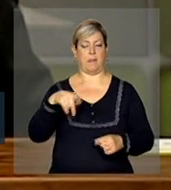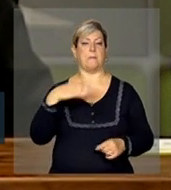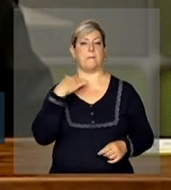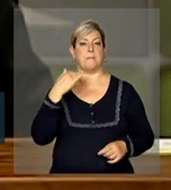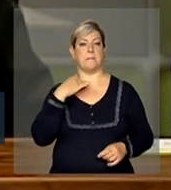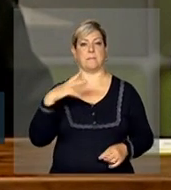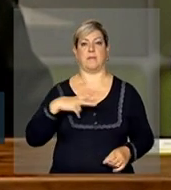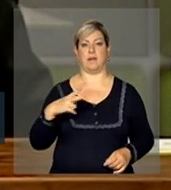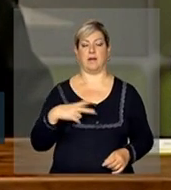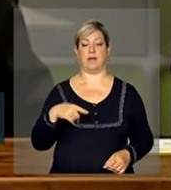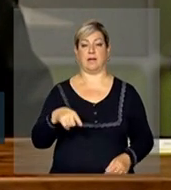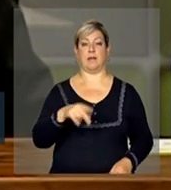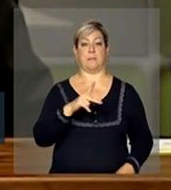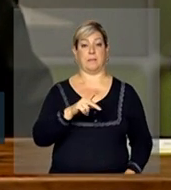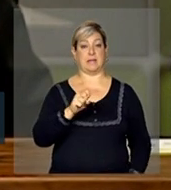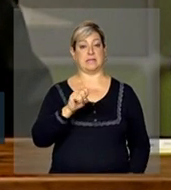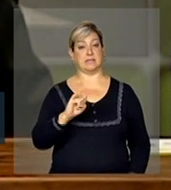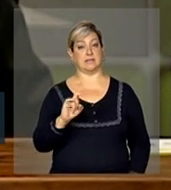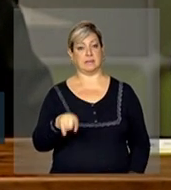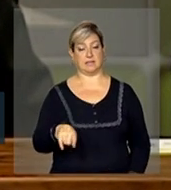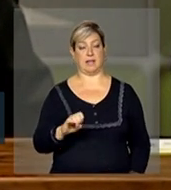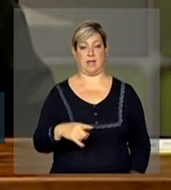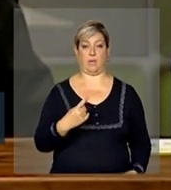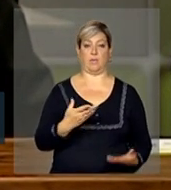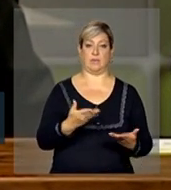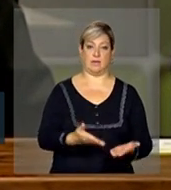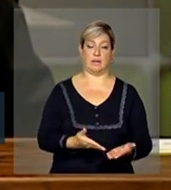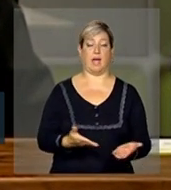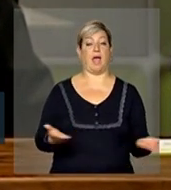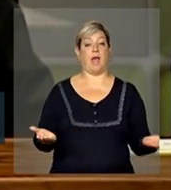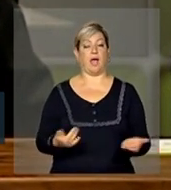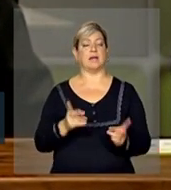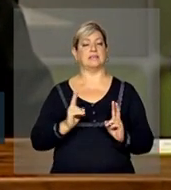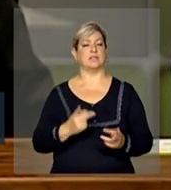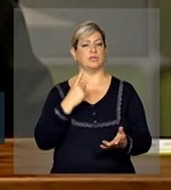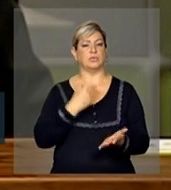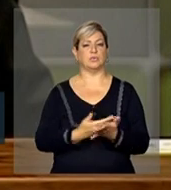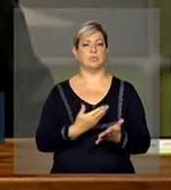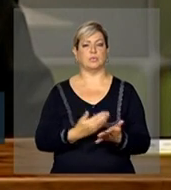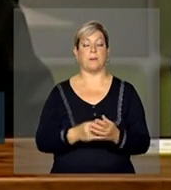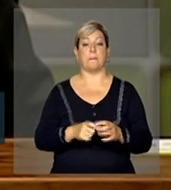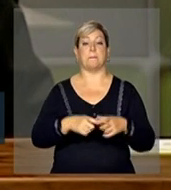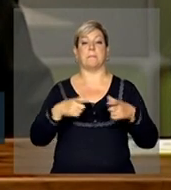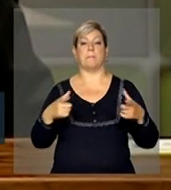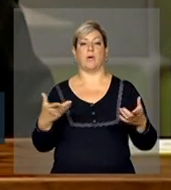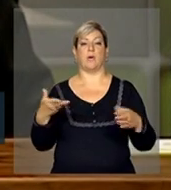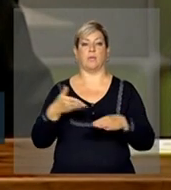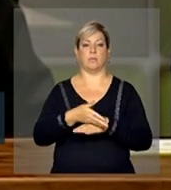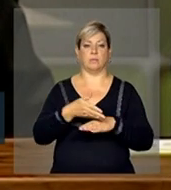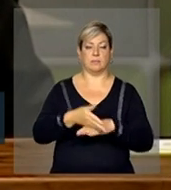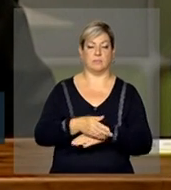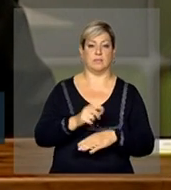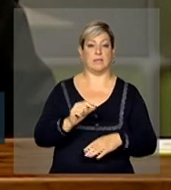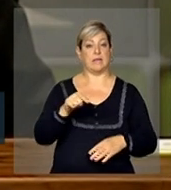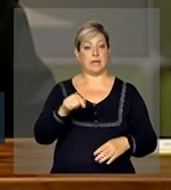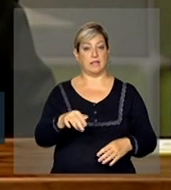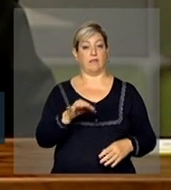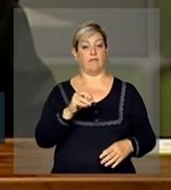foi o PSI, e agora nós estamos sempre estudando uma maior participação. Isso foi a